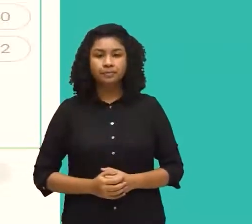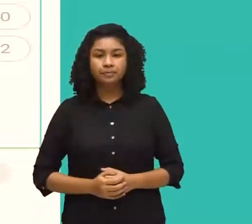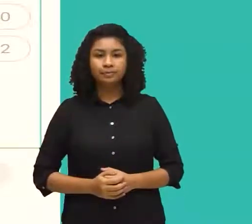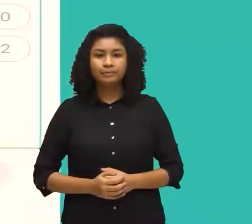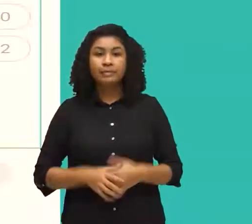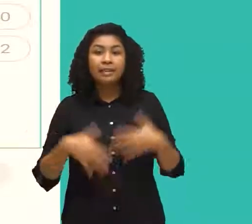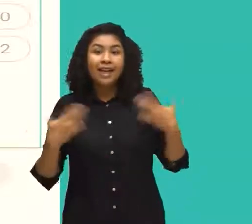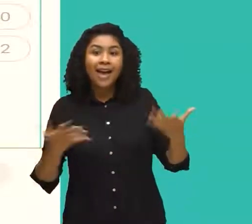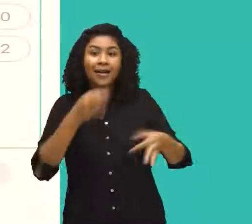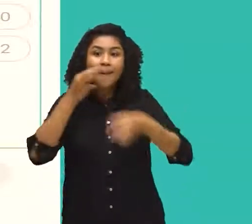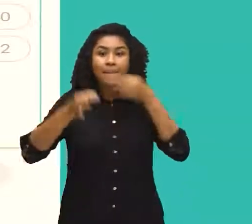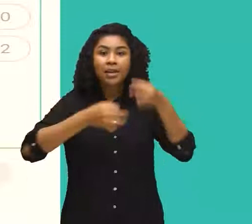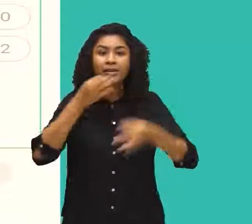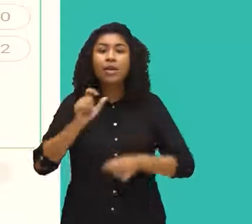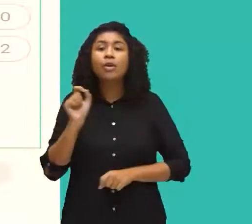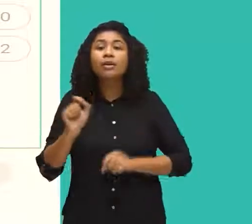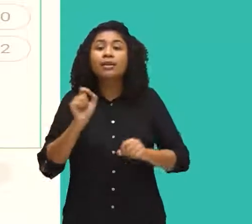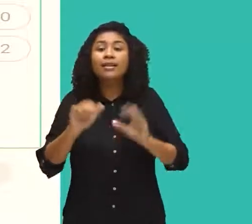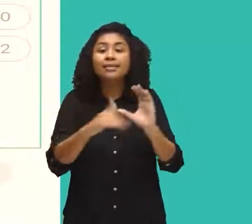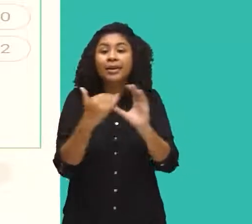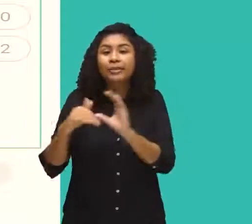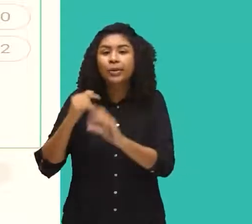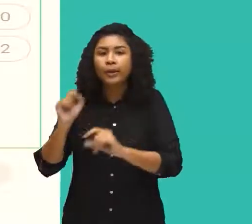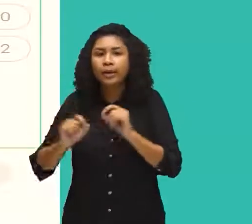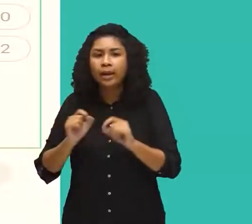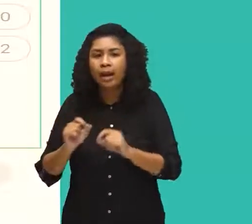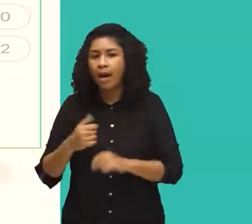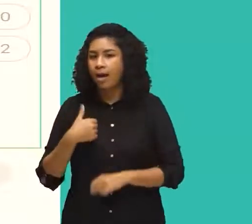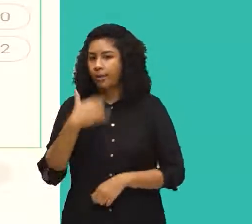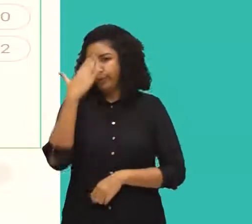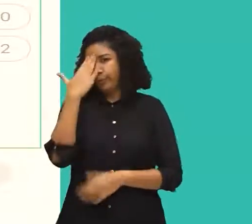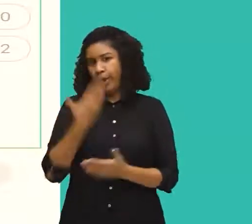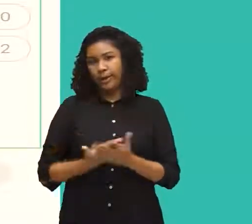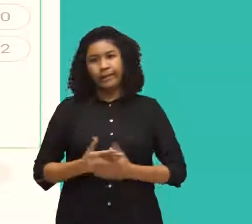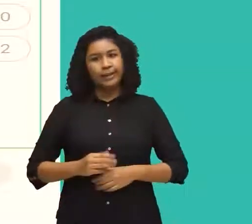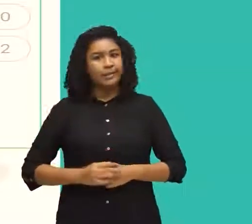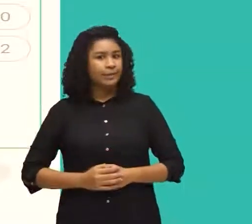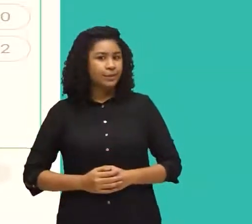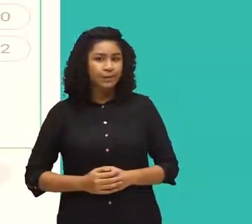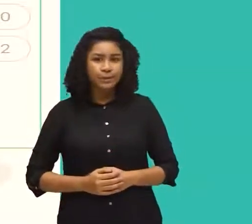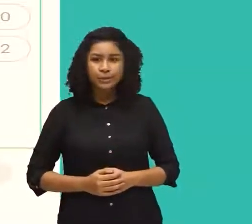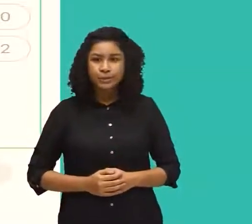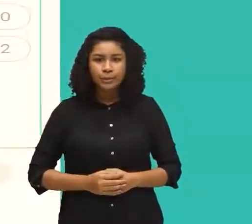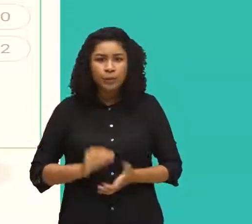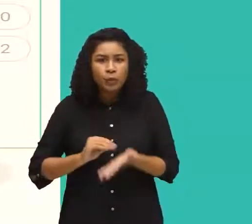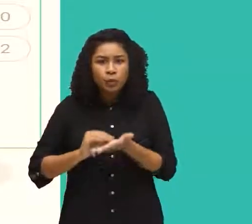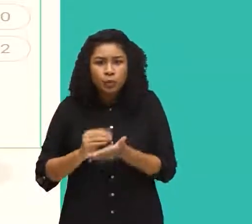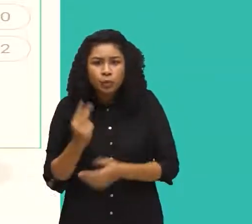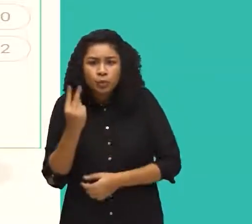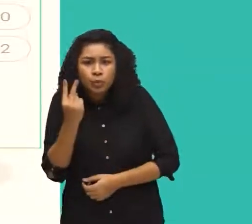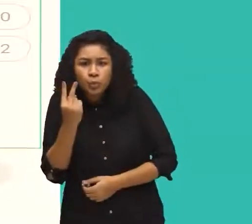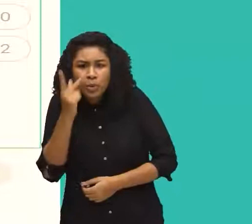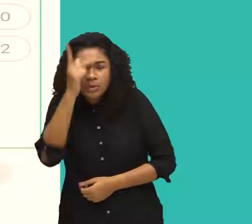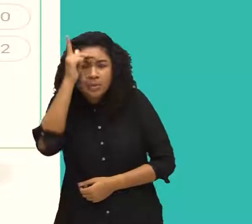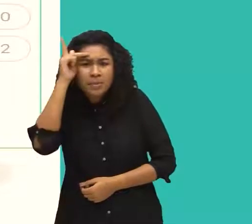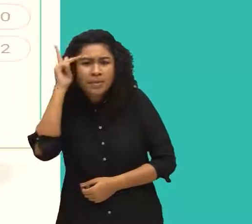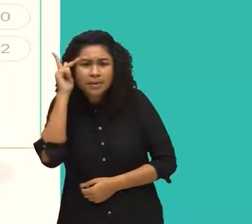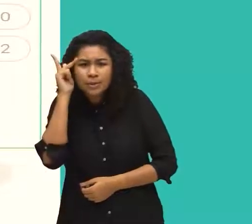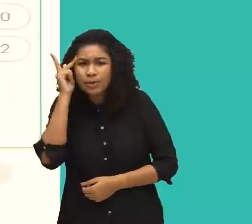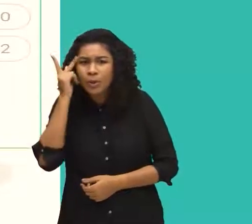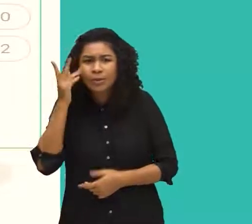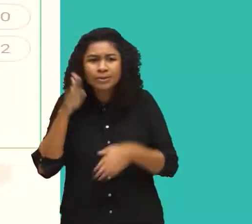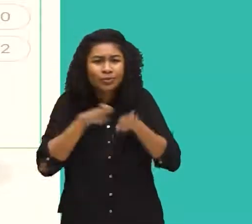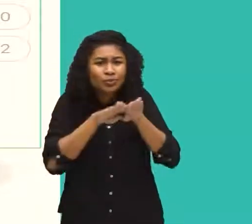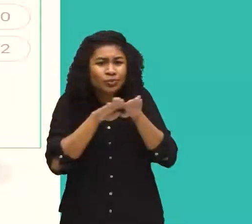na enquete. Não acredito. Por 2 pessoas ali, essa daí tá empatada,